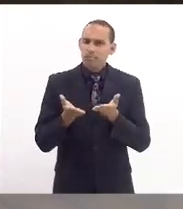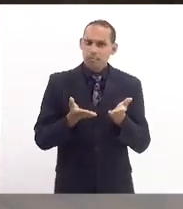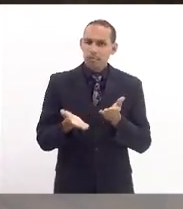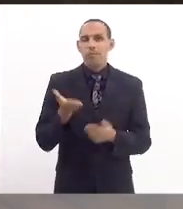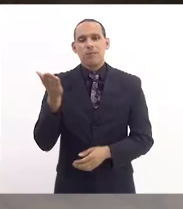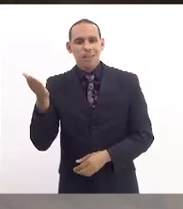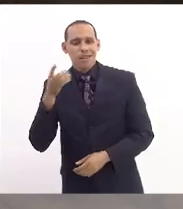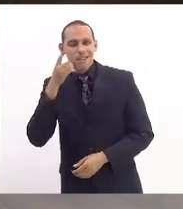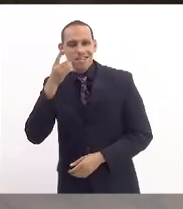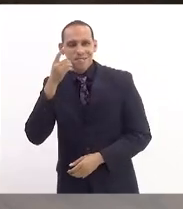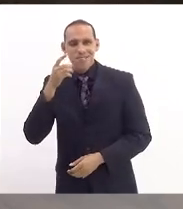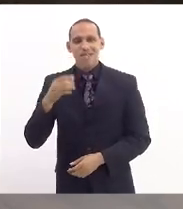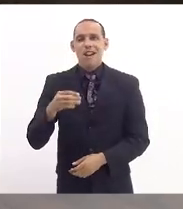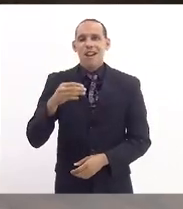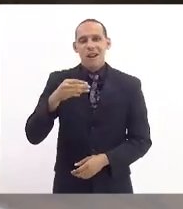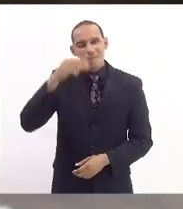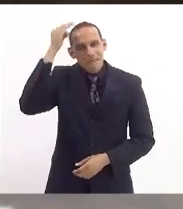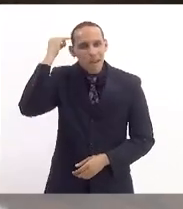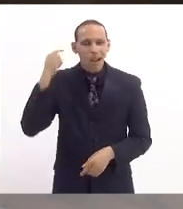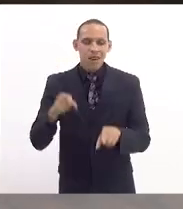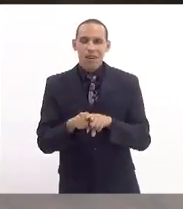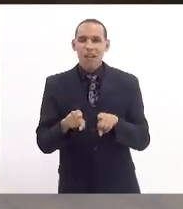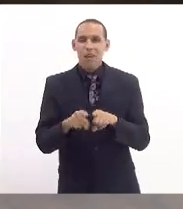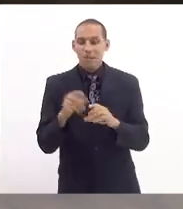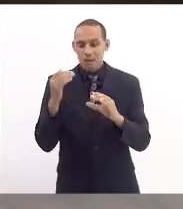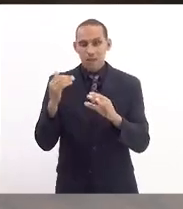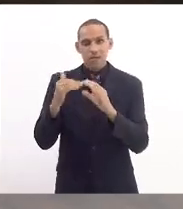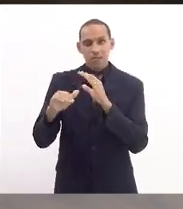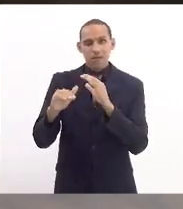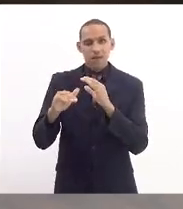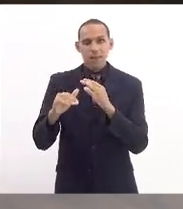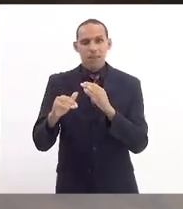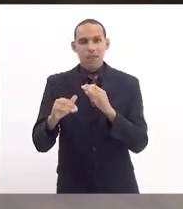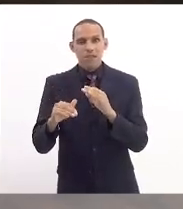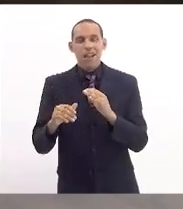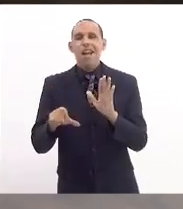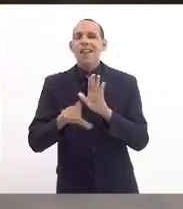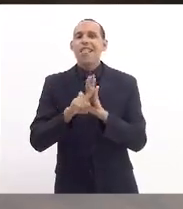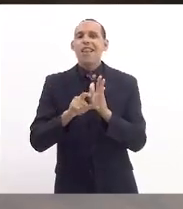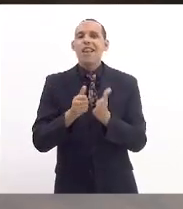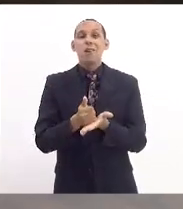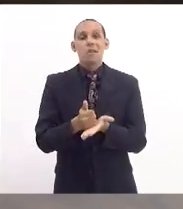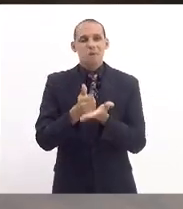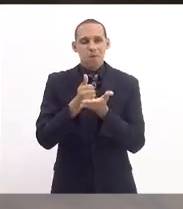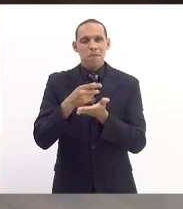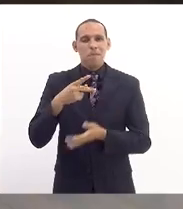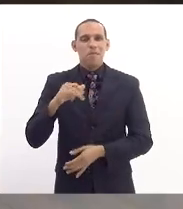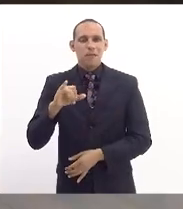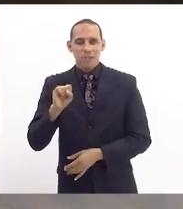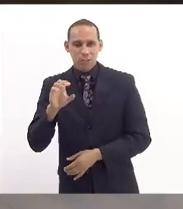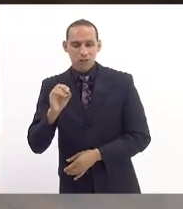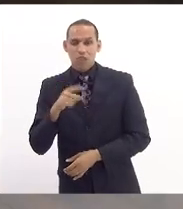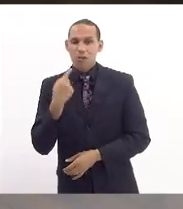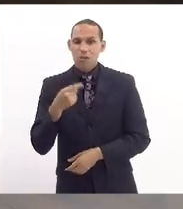está aqui também em relação ao envio da mensagem da lei do piso nós temos um Bad line do dia